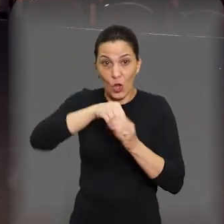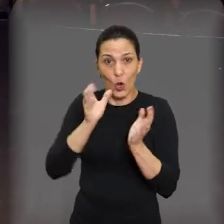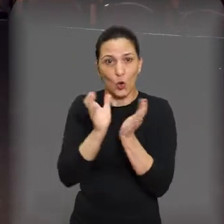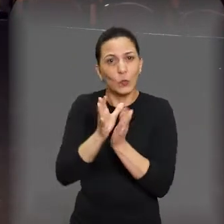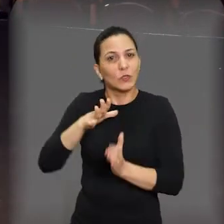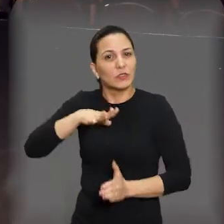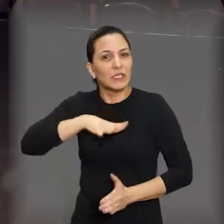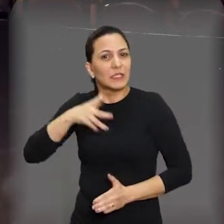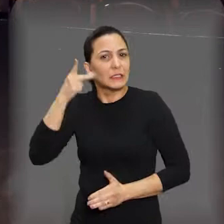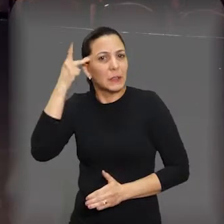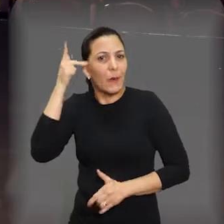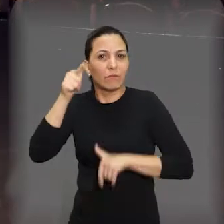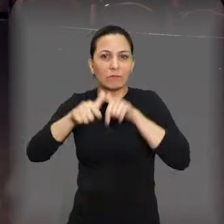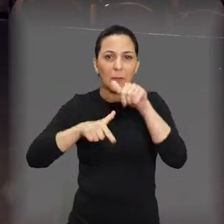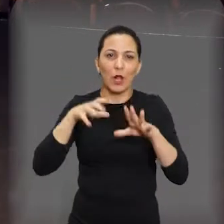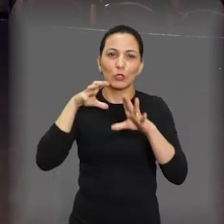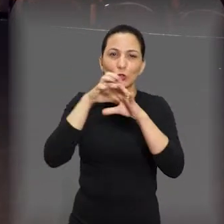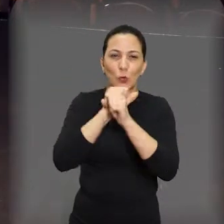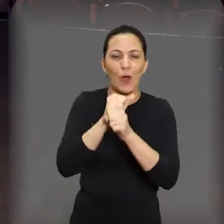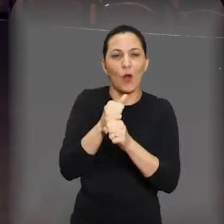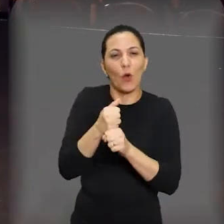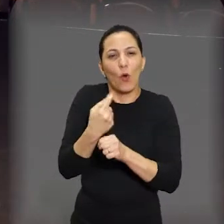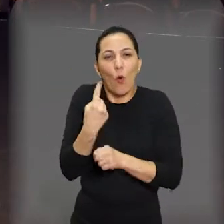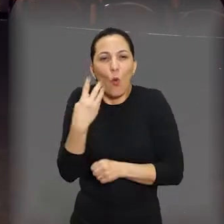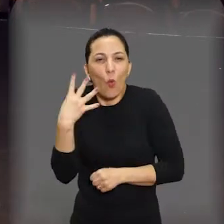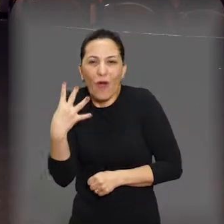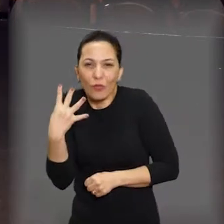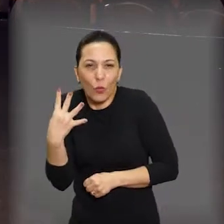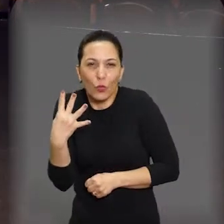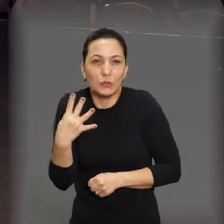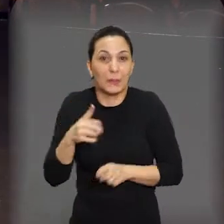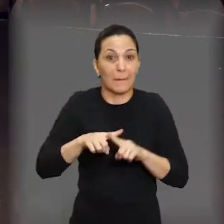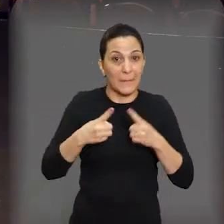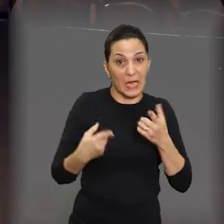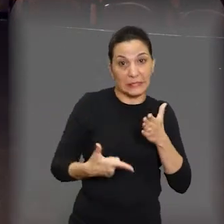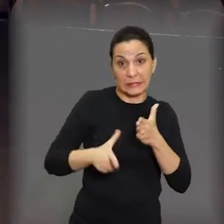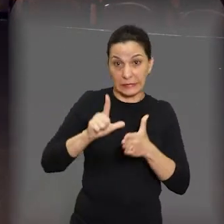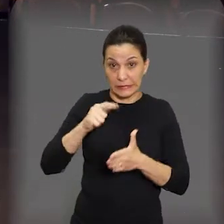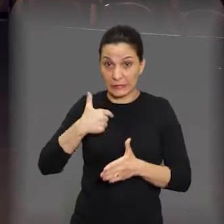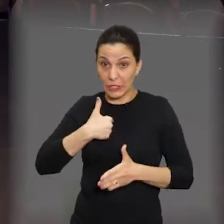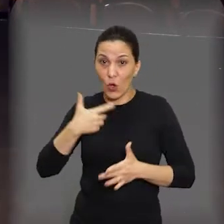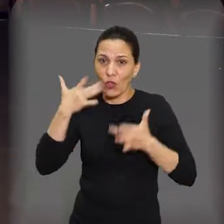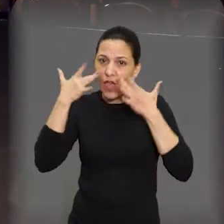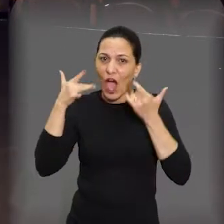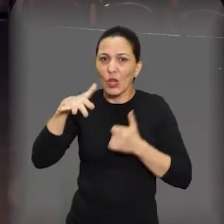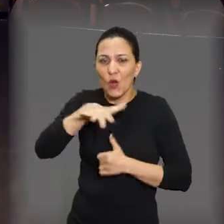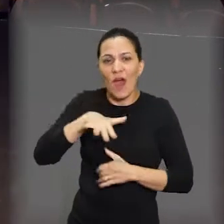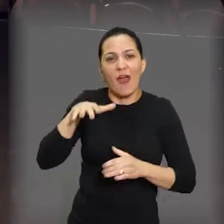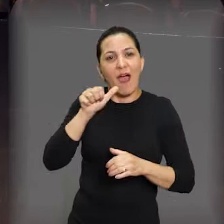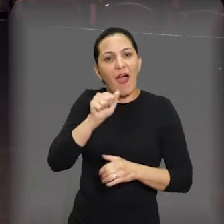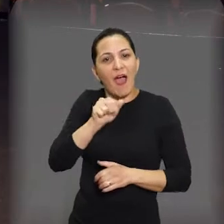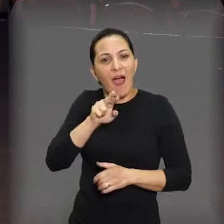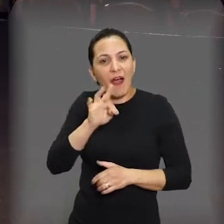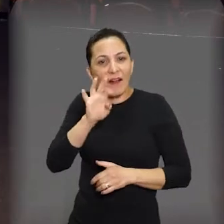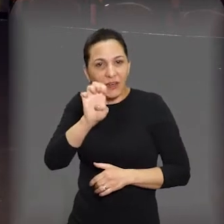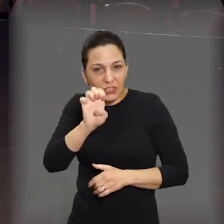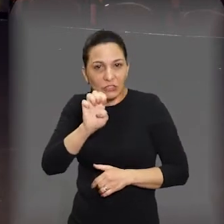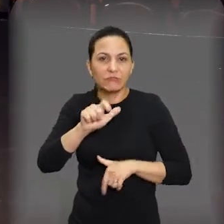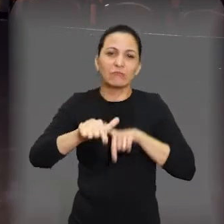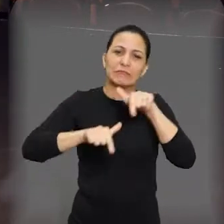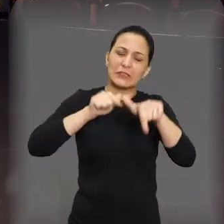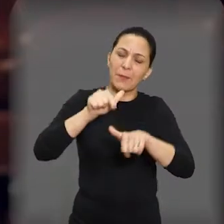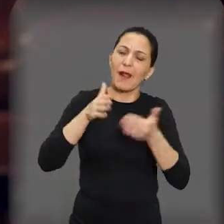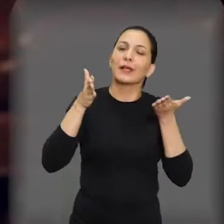companhia, numa produtora em São Paulo que eu trabalho já, mas até antes de eu entrar nessa produtora, eu já trabalhava só